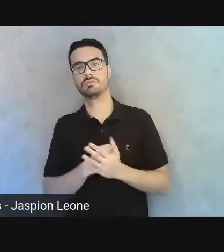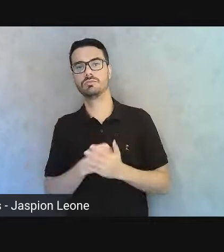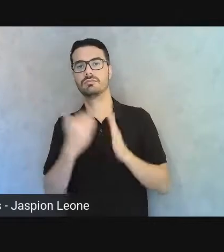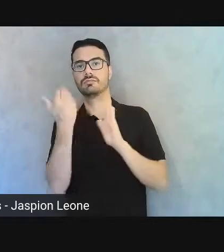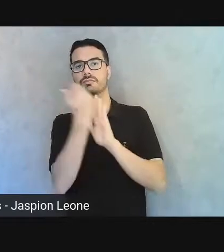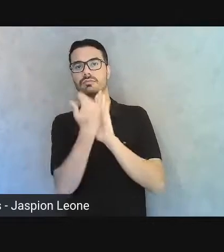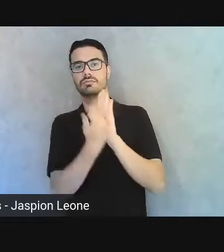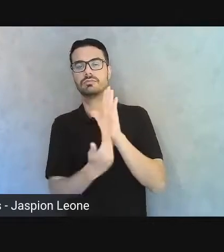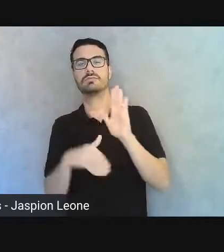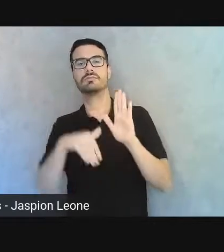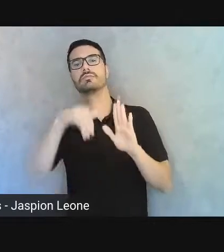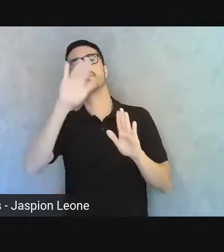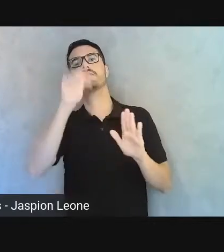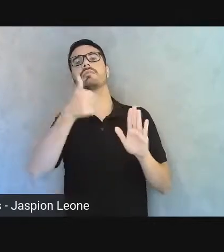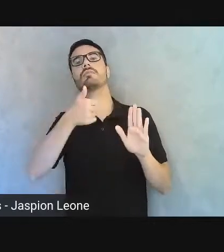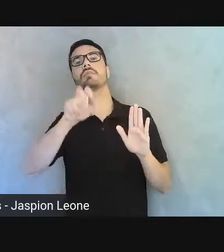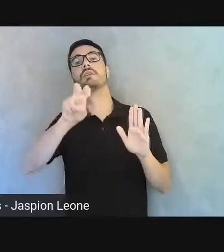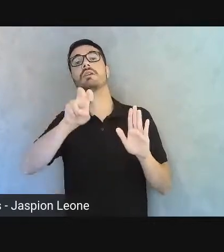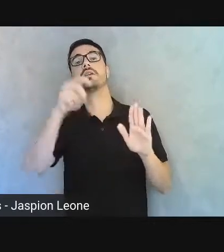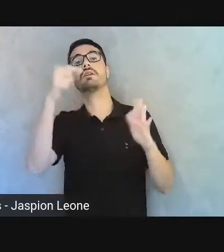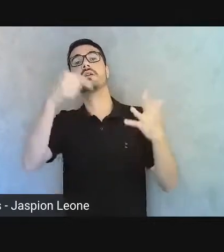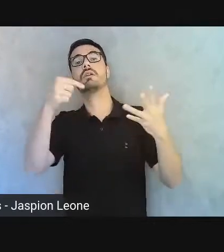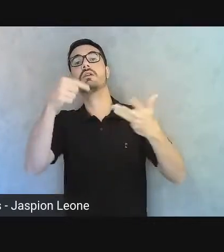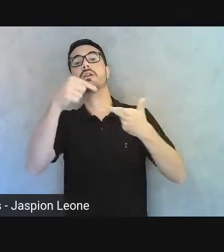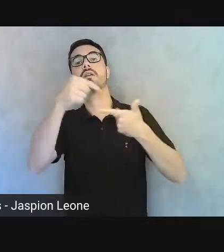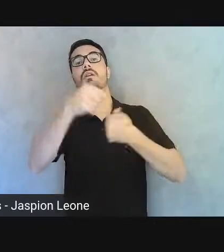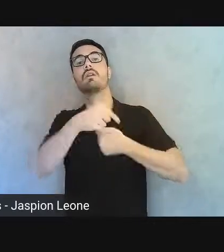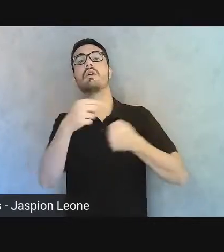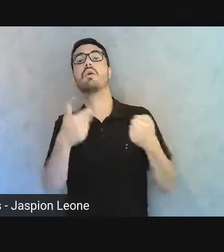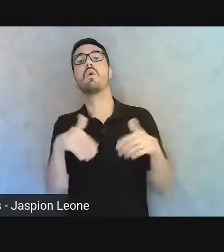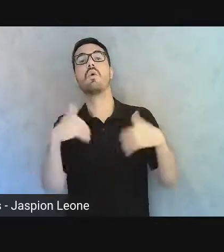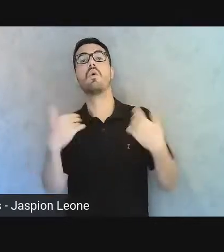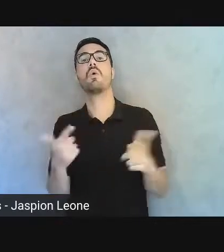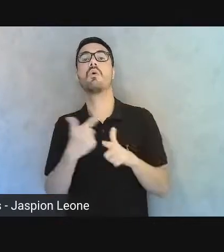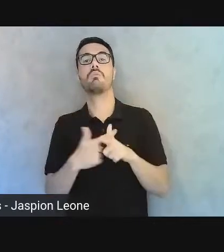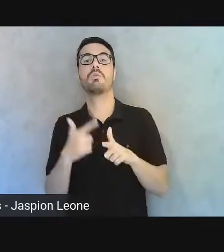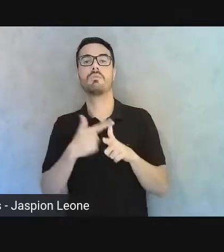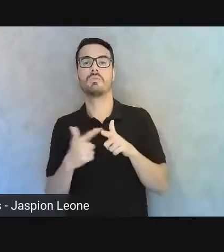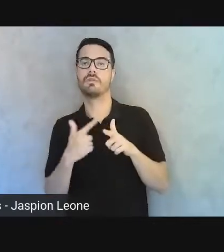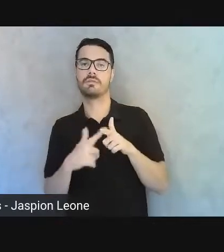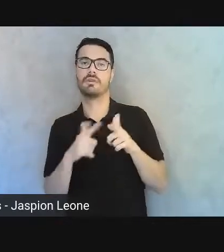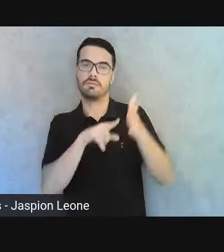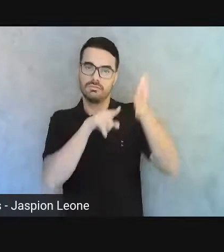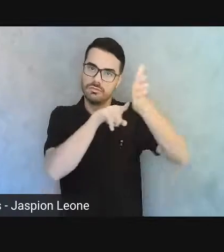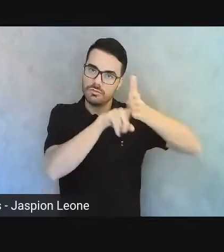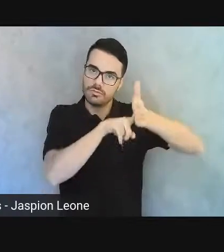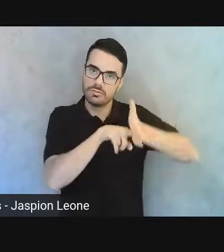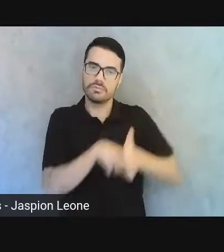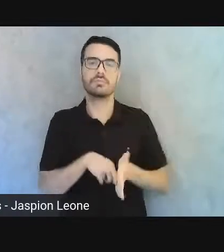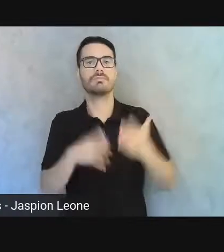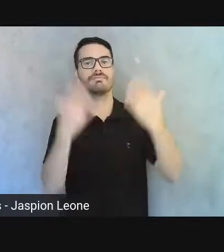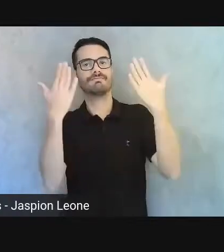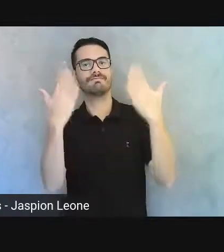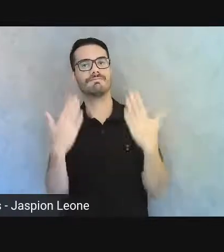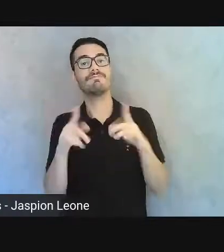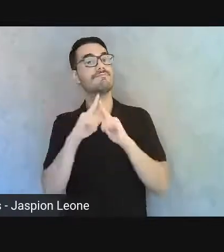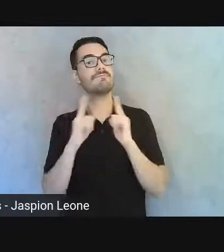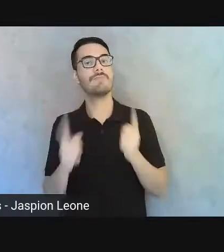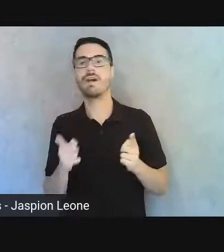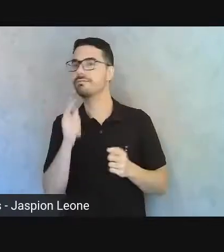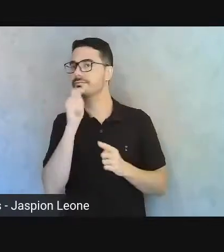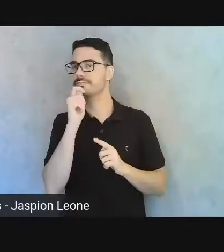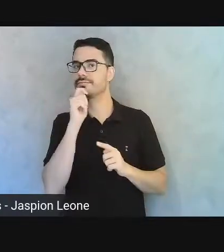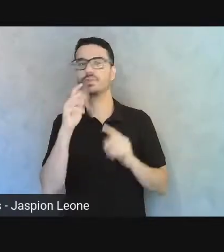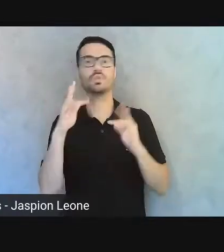mais de 15 apontamentos de quais eram os problemas do licenciamento, eu fui coletar dados para cada um deles. Mas ainda não era suficiente. Eu